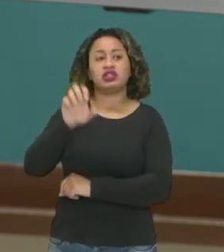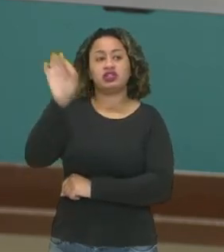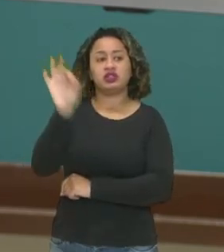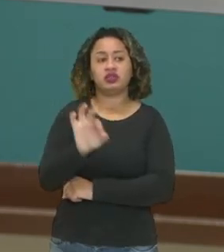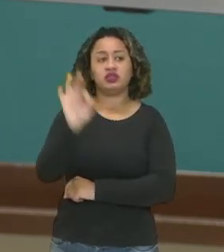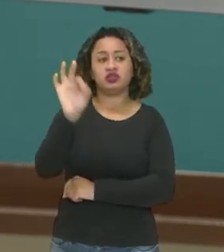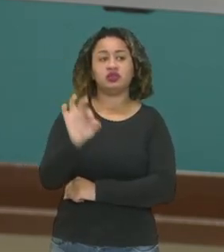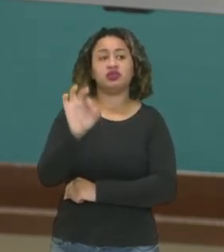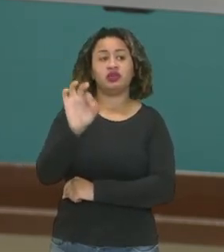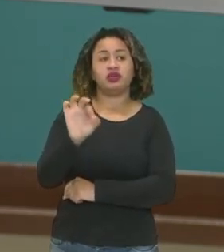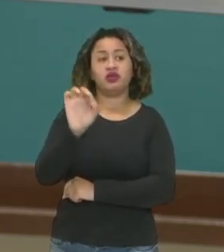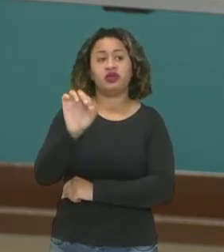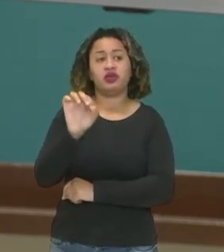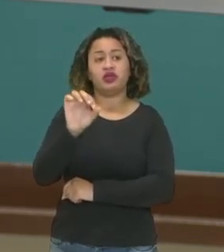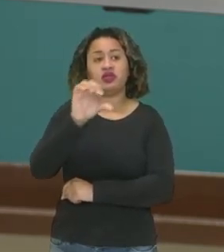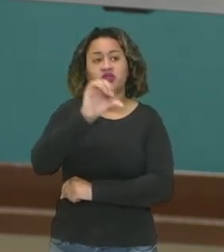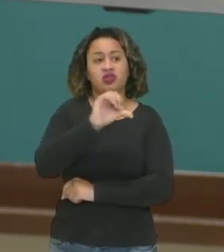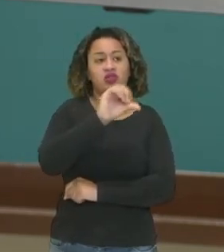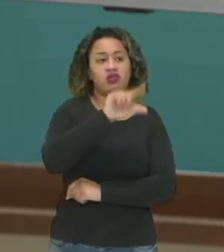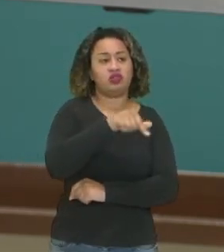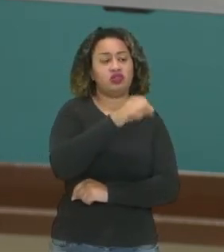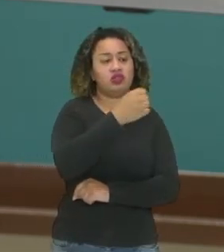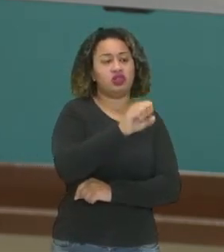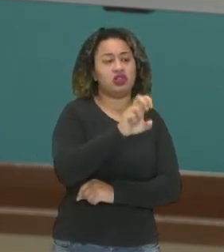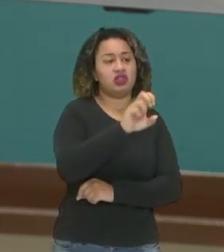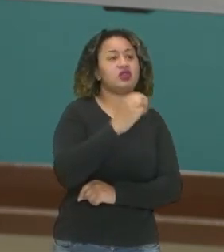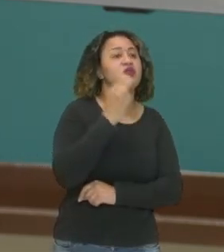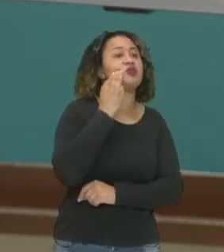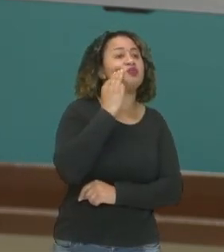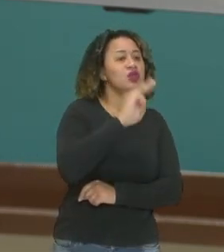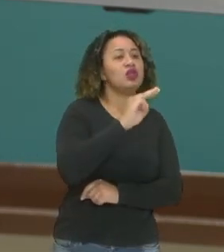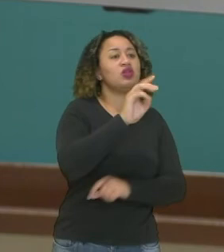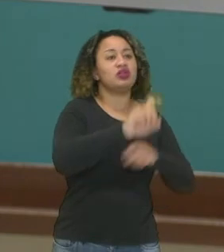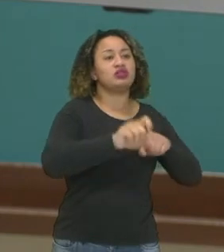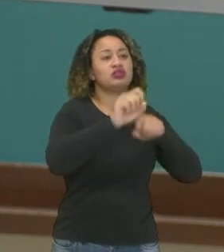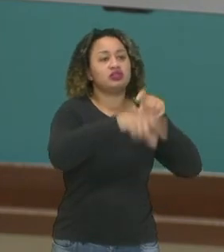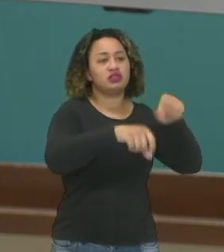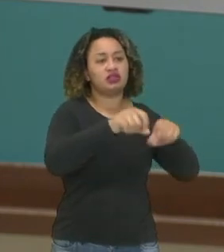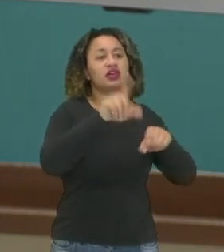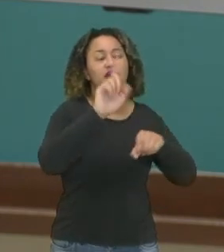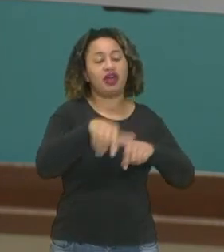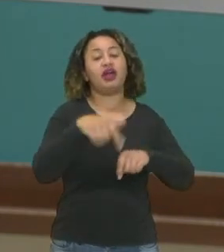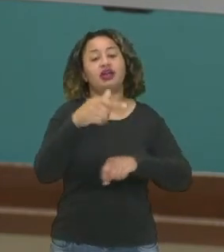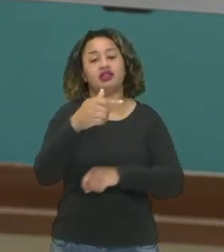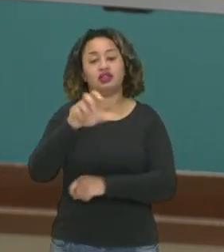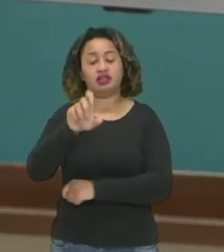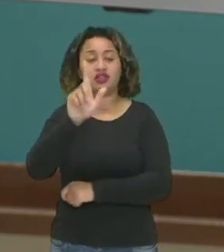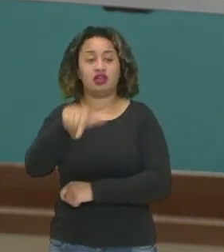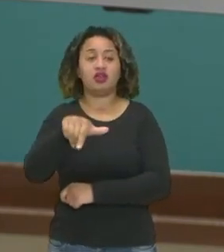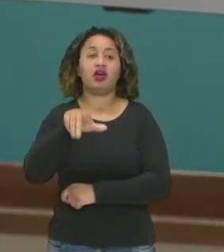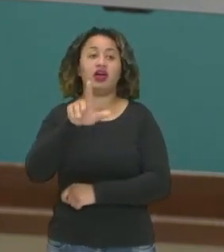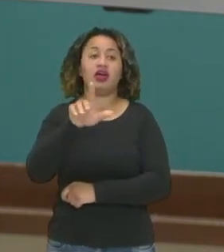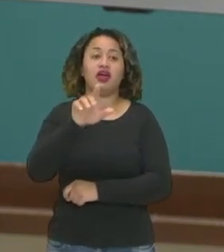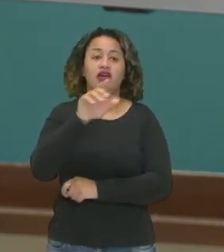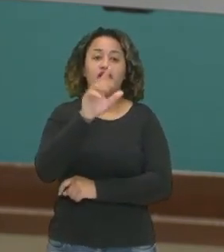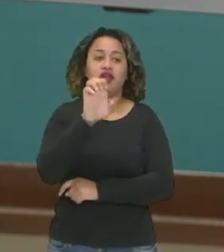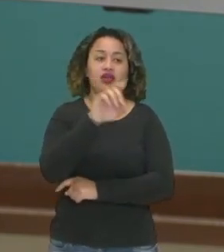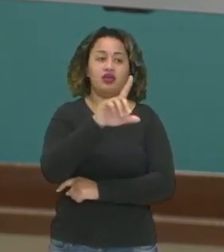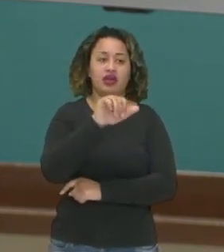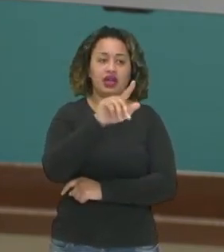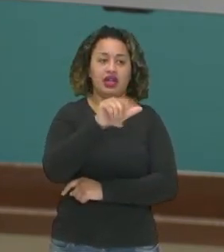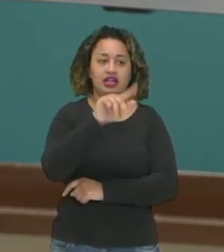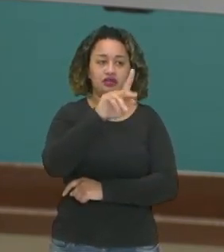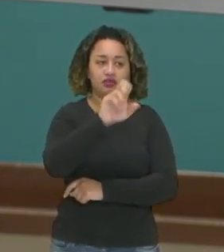75% dos 9,85 milhões de hectares plantados é destinado a eucaliptos e